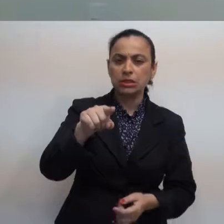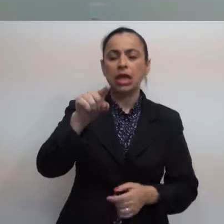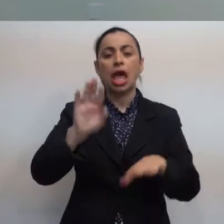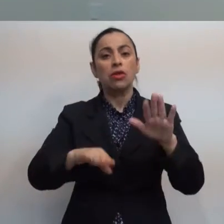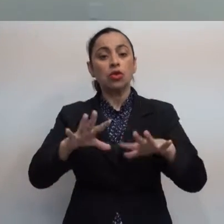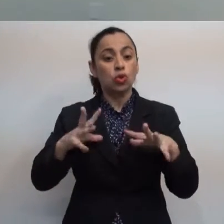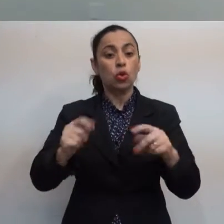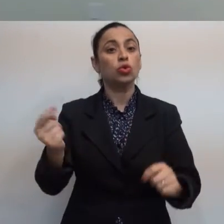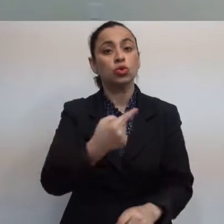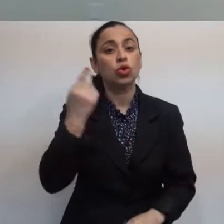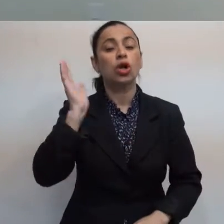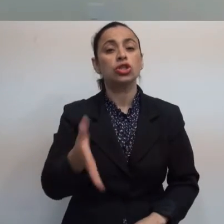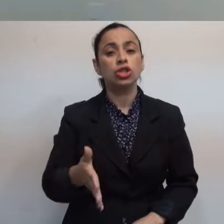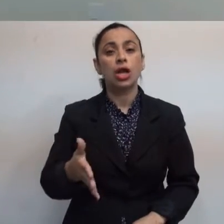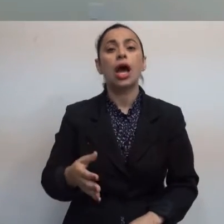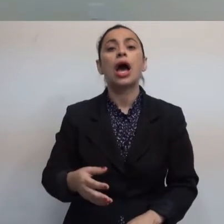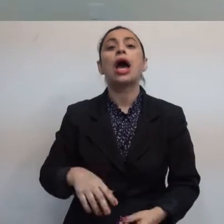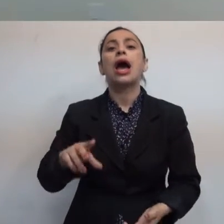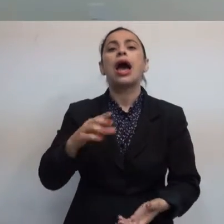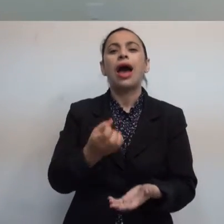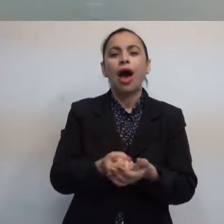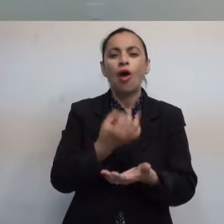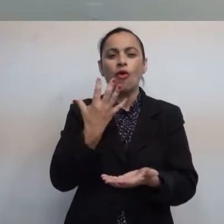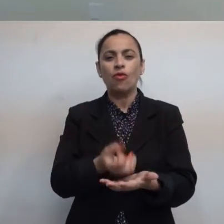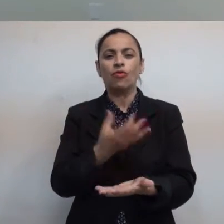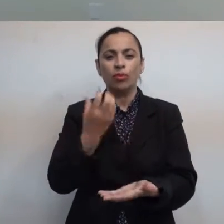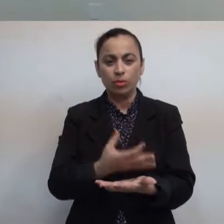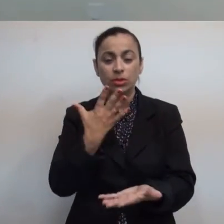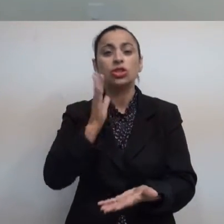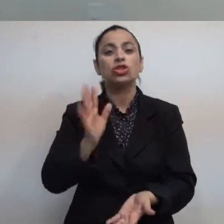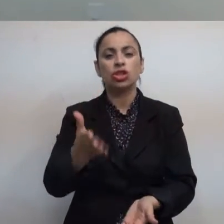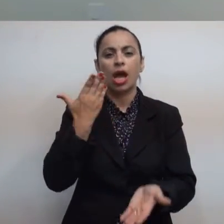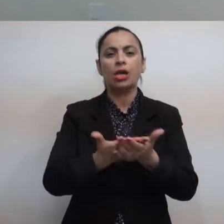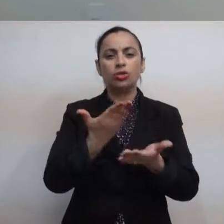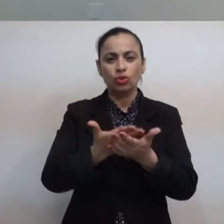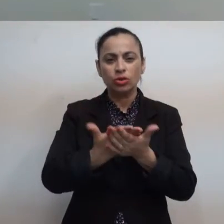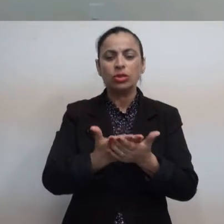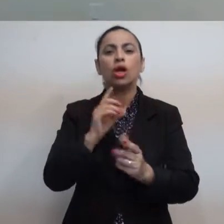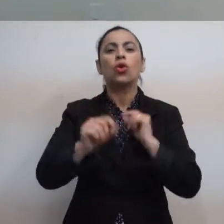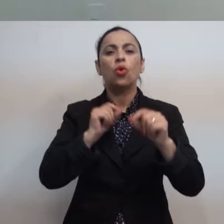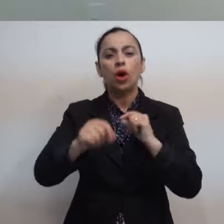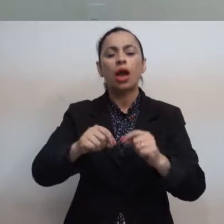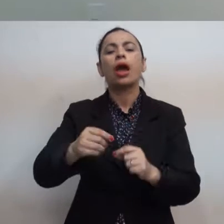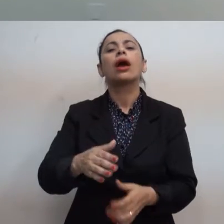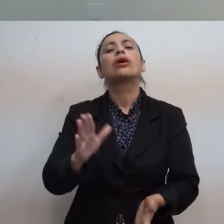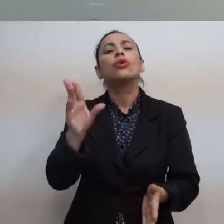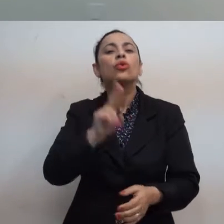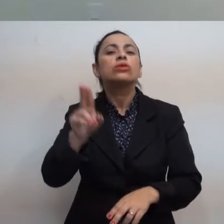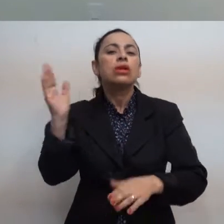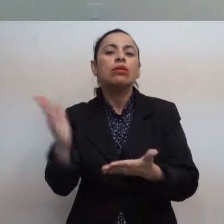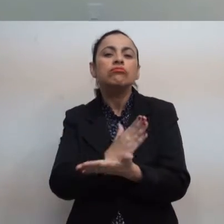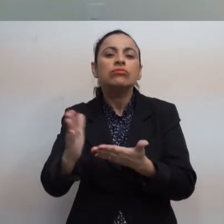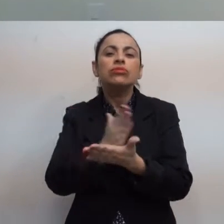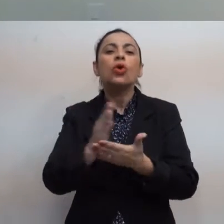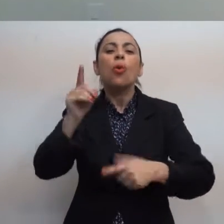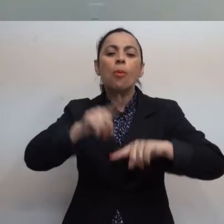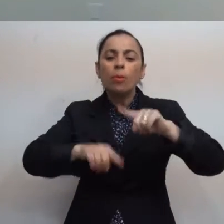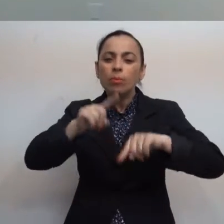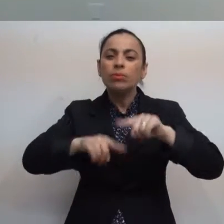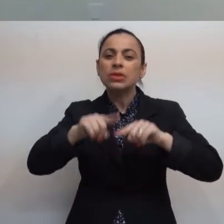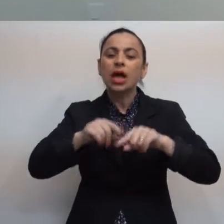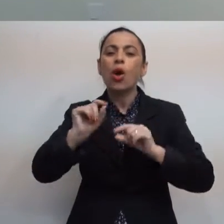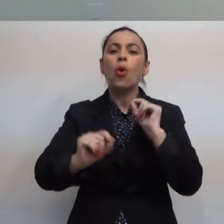Talvez eu, você, todos nós já fomos alfabetizados, nós já fomos estudantes usando algum